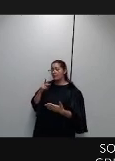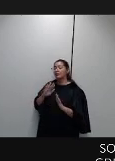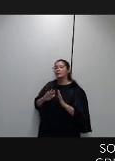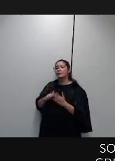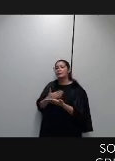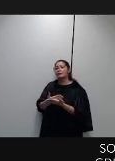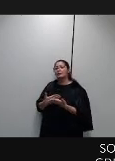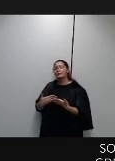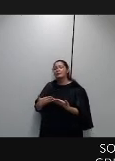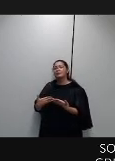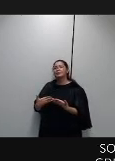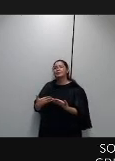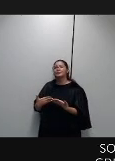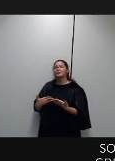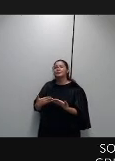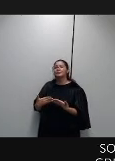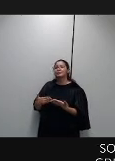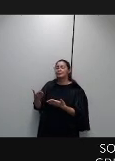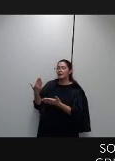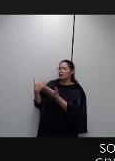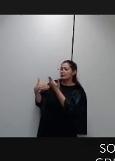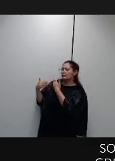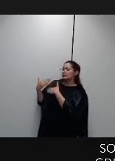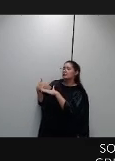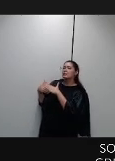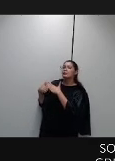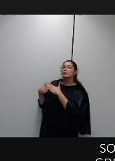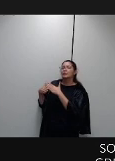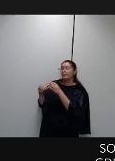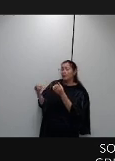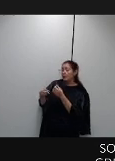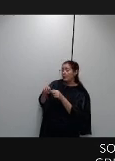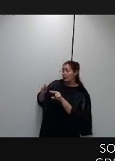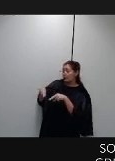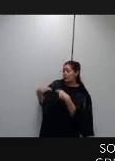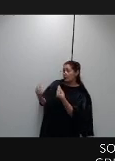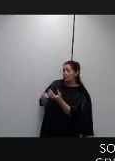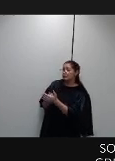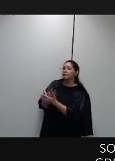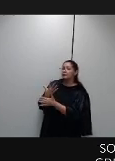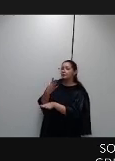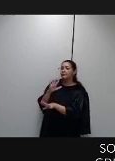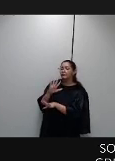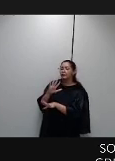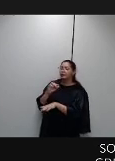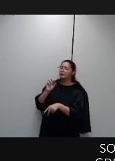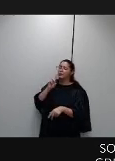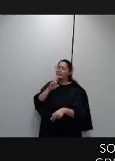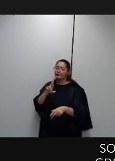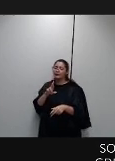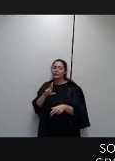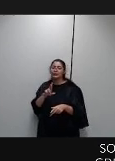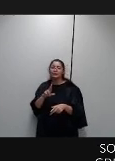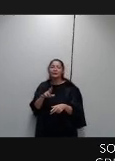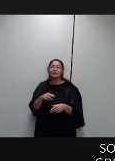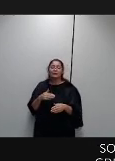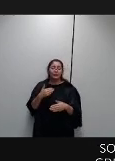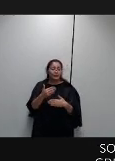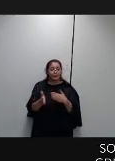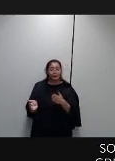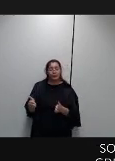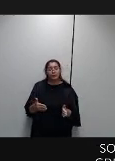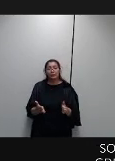feitos que serão adiados ou retirados também registrar as preferências e prorrogação de prazo de visto